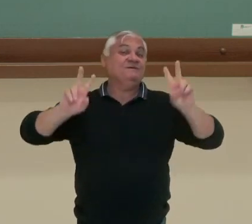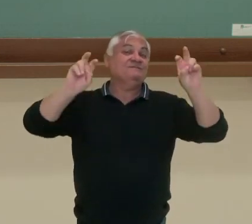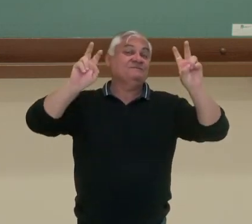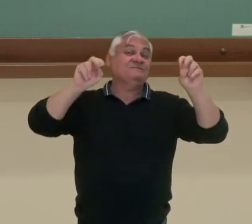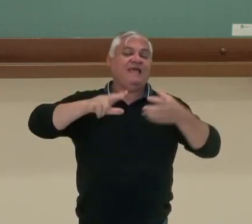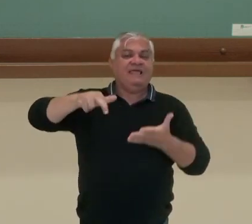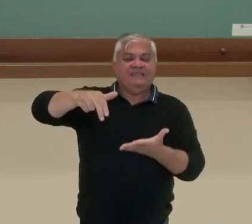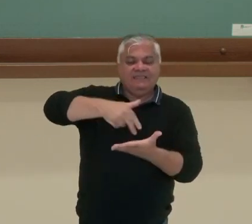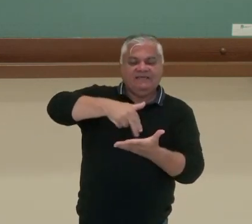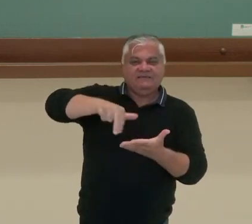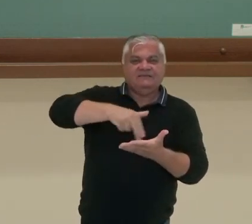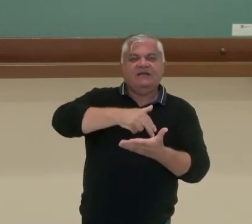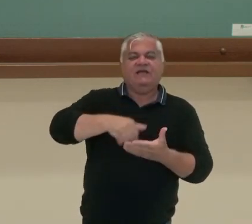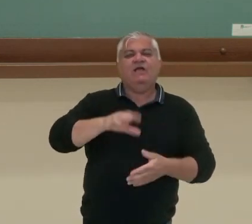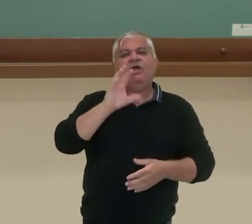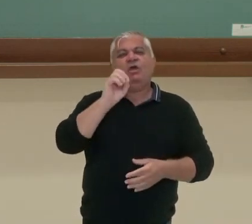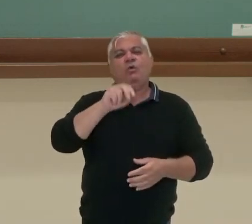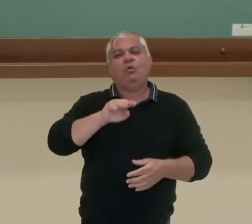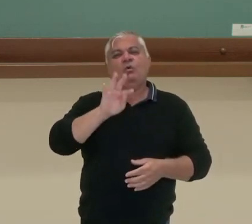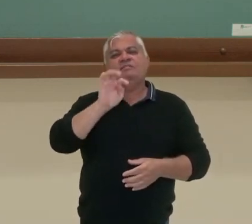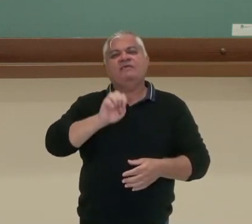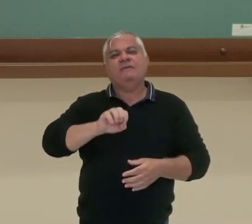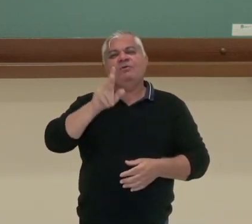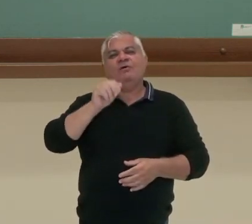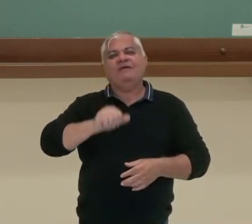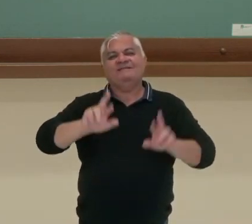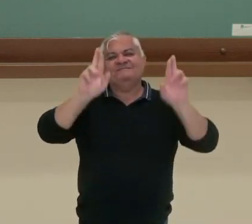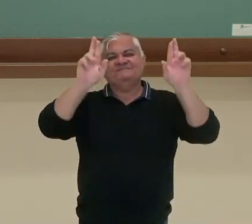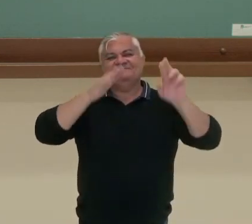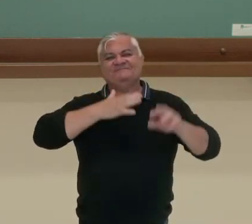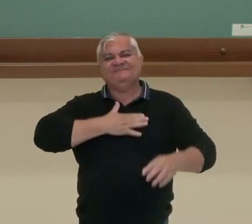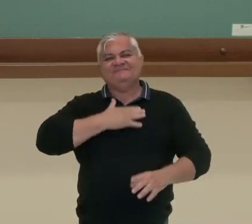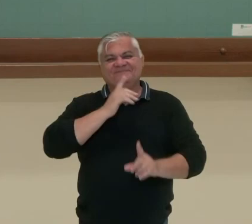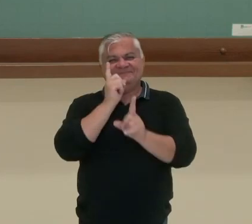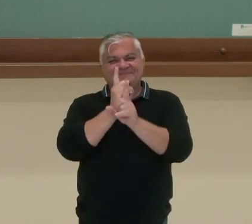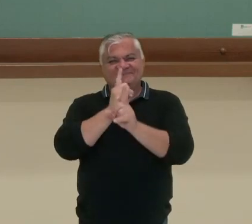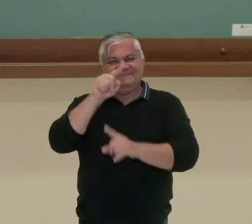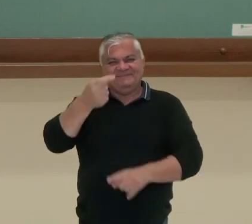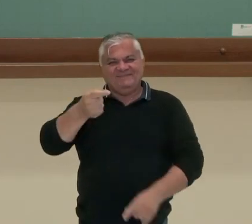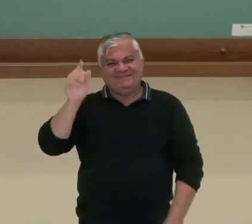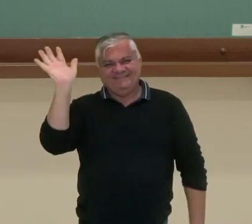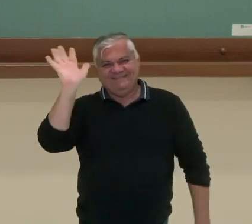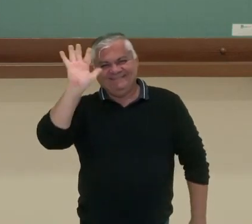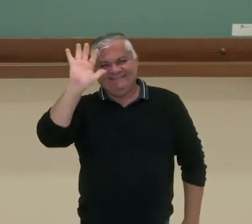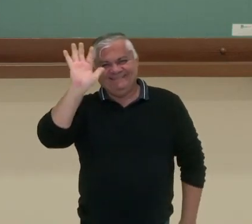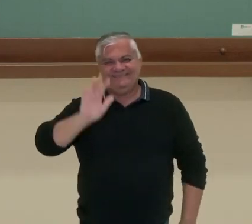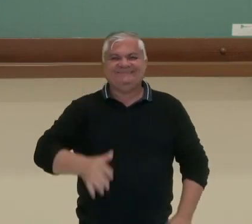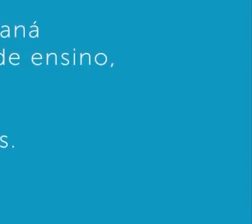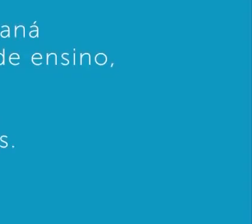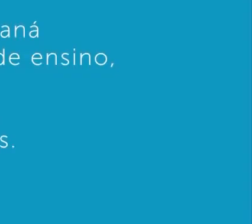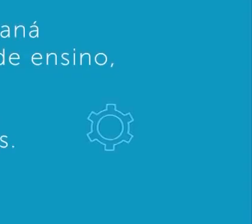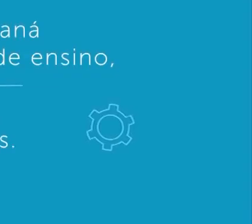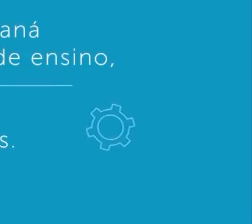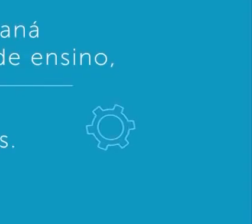sobre dança, contemporânea. Espero que tenham gostado e nos encontramos na próxima aula. Até lá. Tchau, tchau.